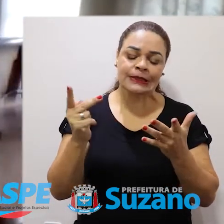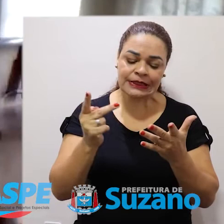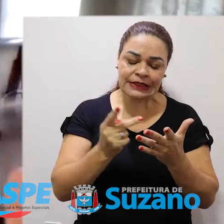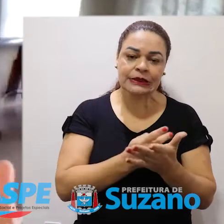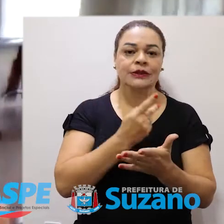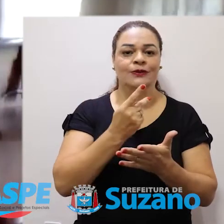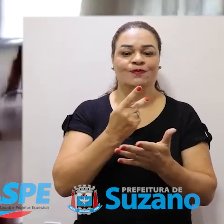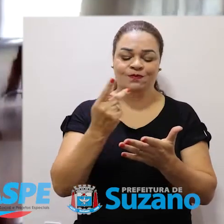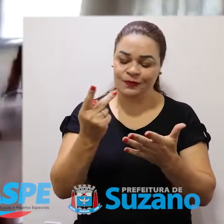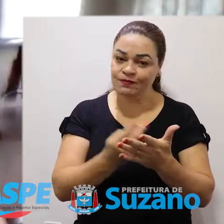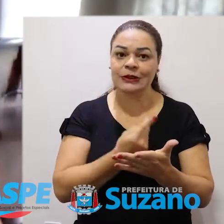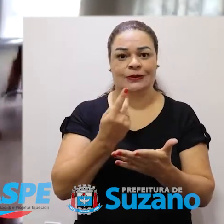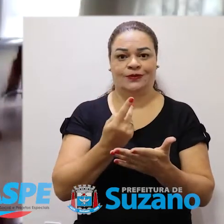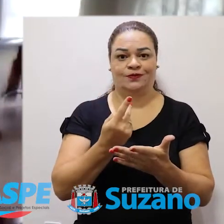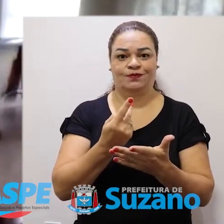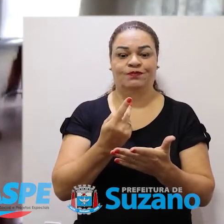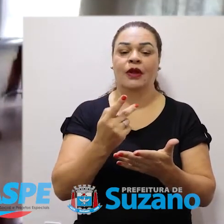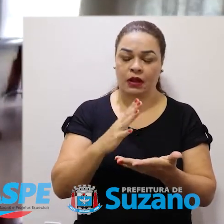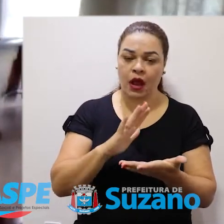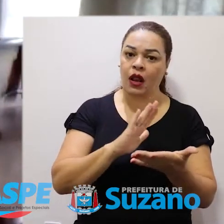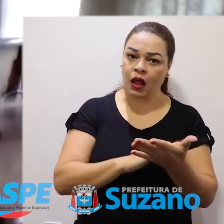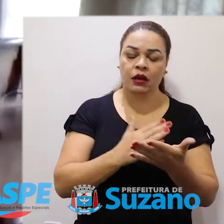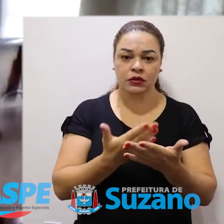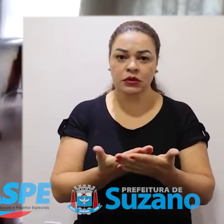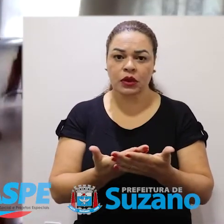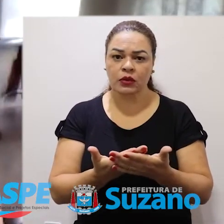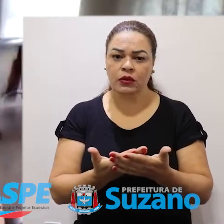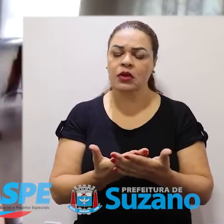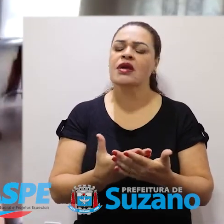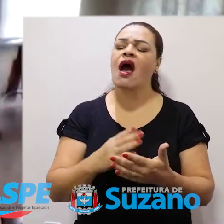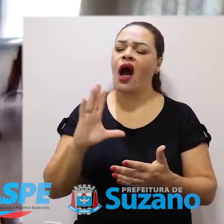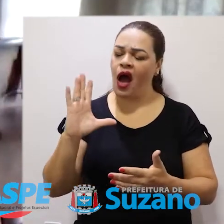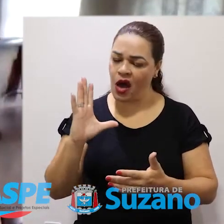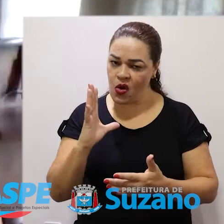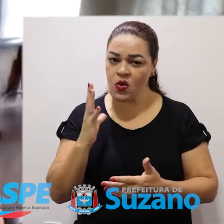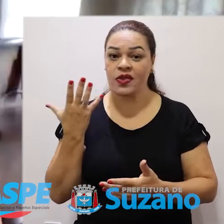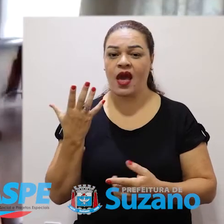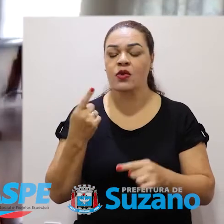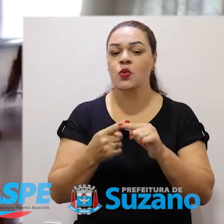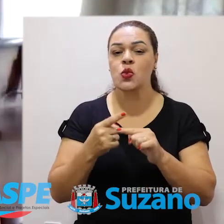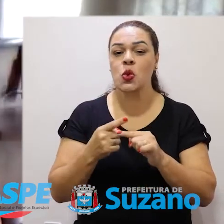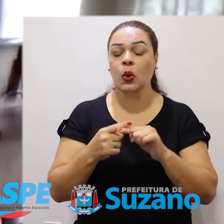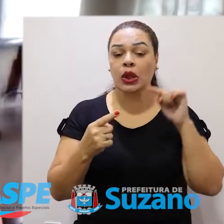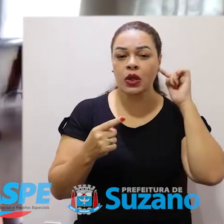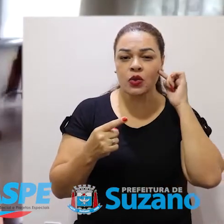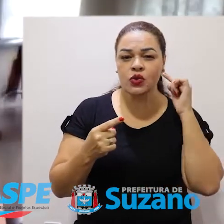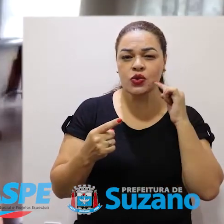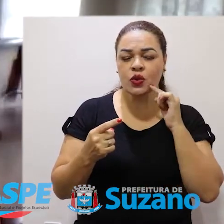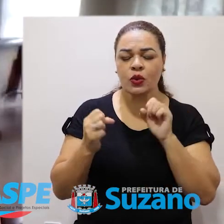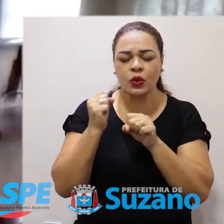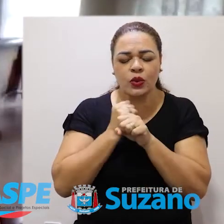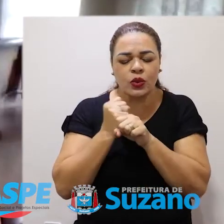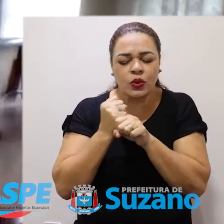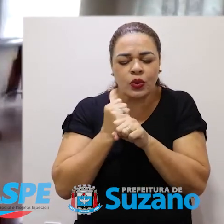equívocos, né? E muitas vezes, e na verdade o que aconteceu muito com as pessoas surdas foi que,